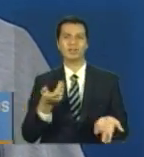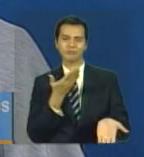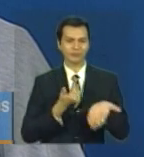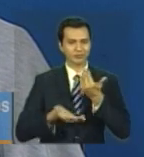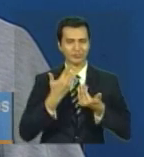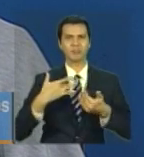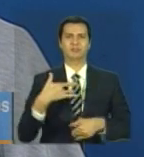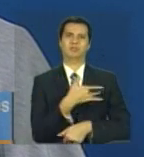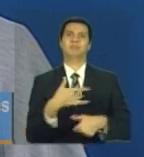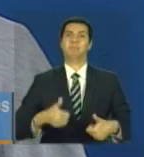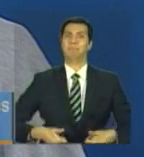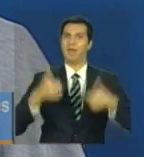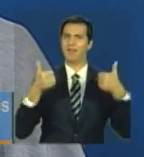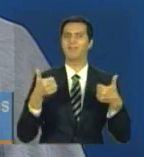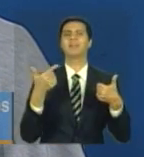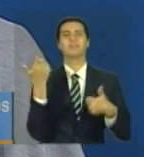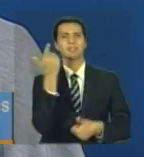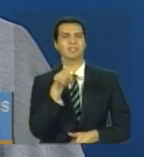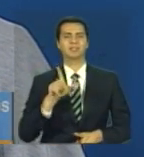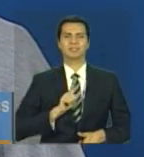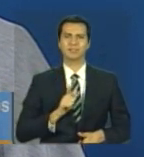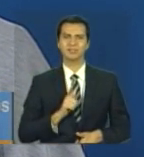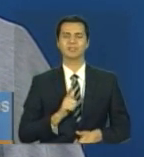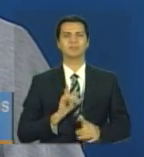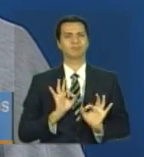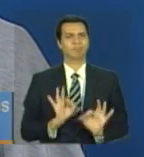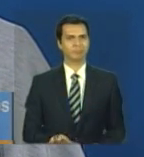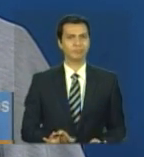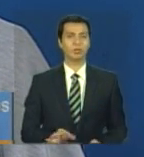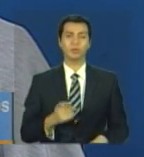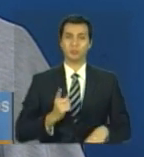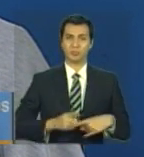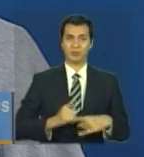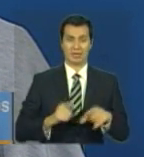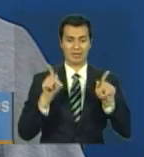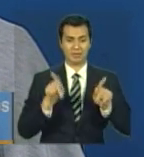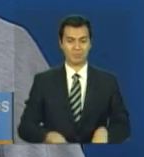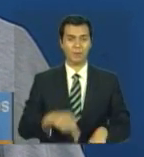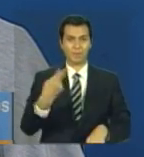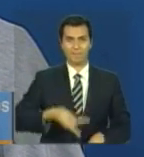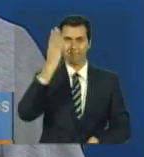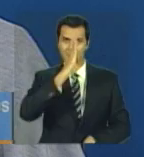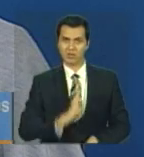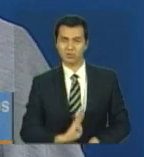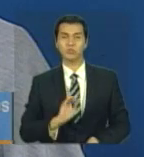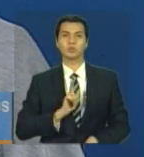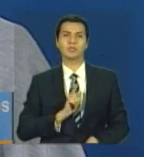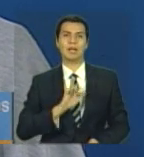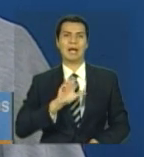traz componentes essenciais, porque o brasileiro tem comido muita caloria